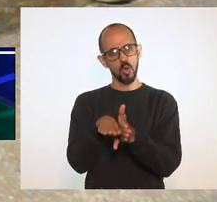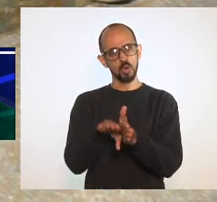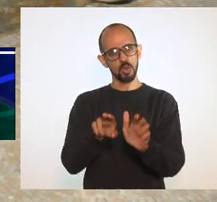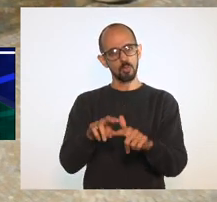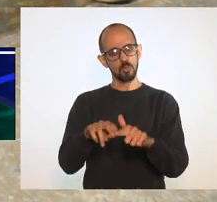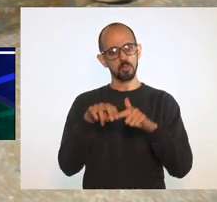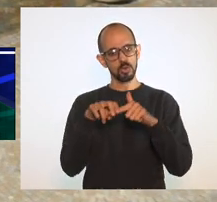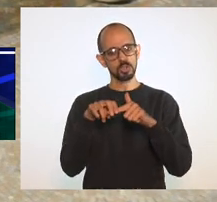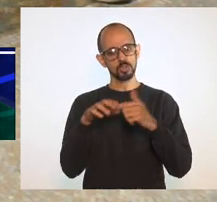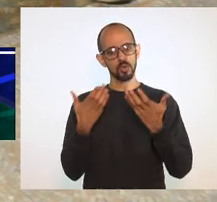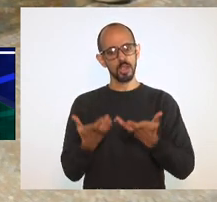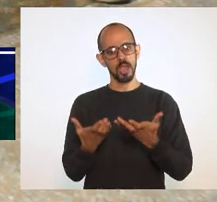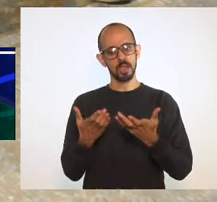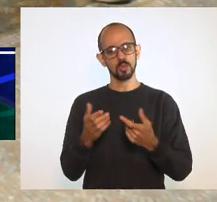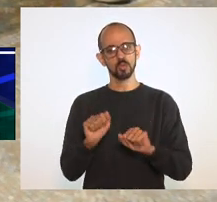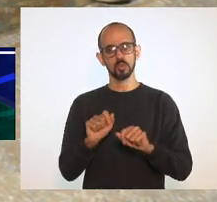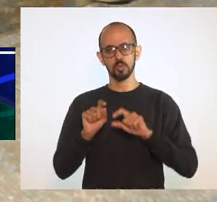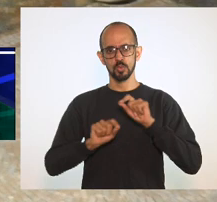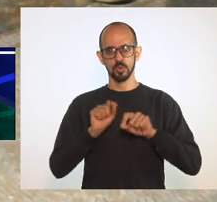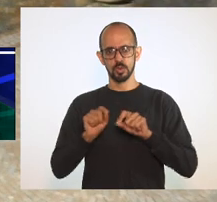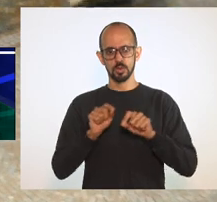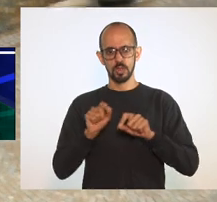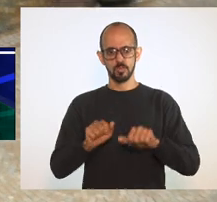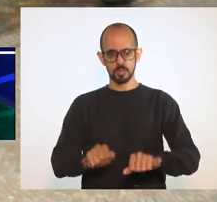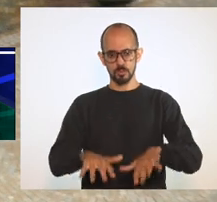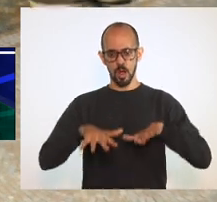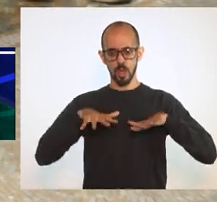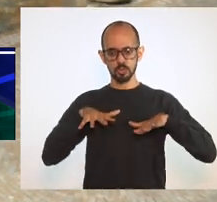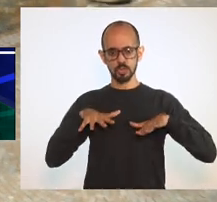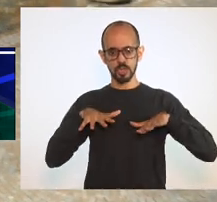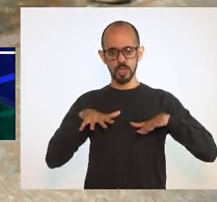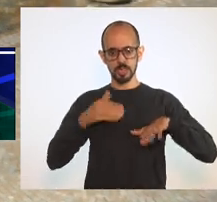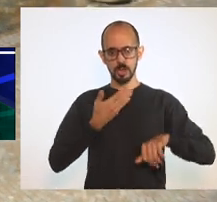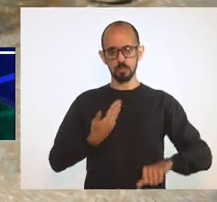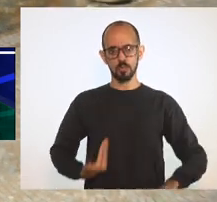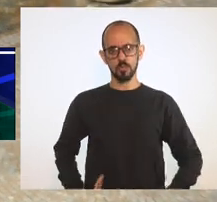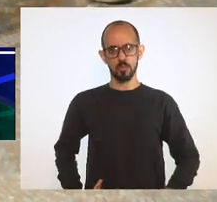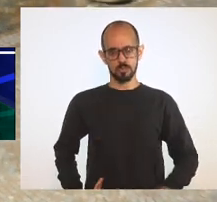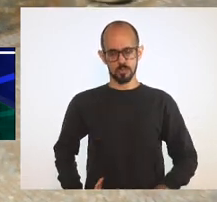pudéssemos convocar aí uma audiência pública para que